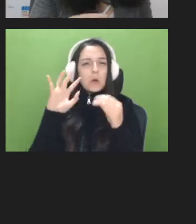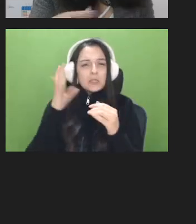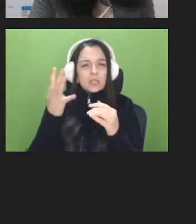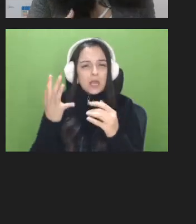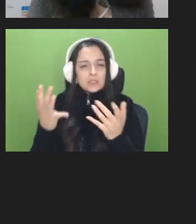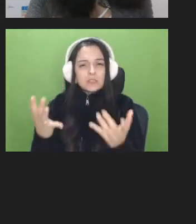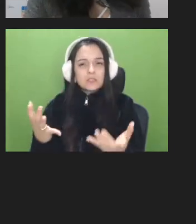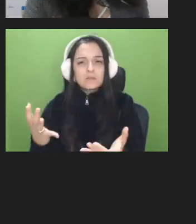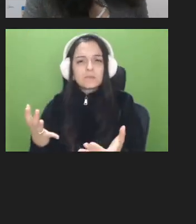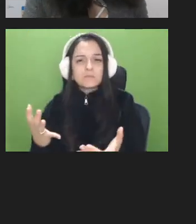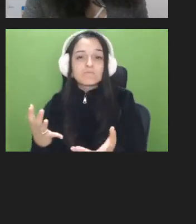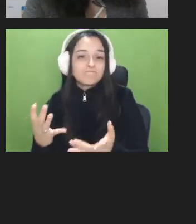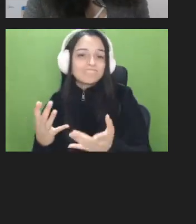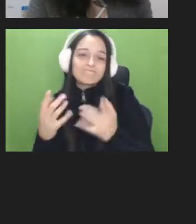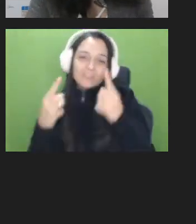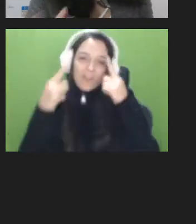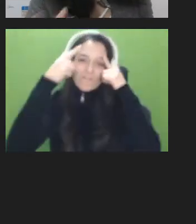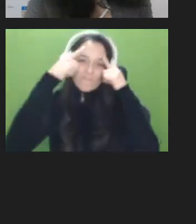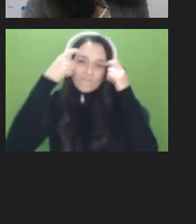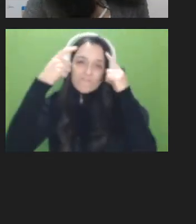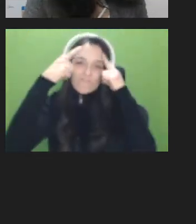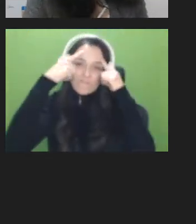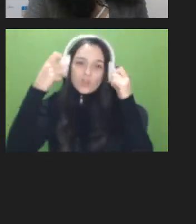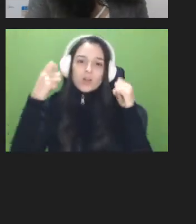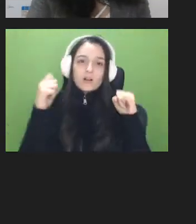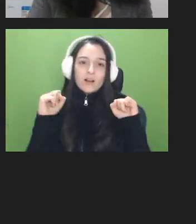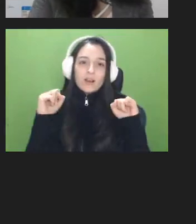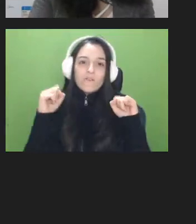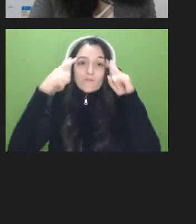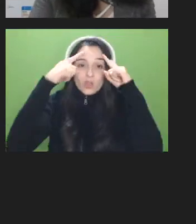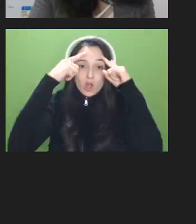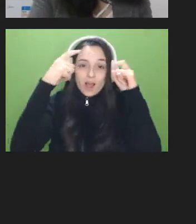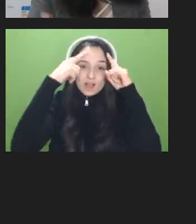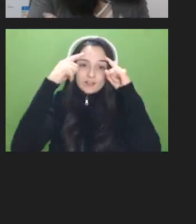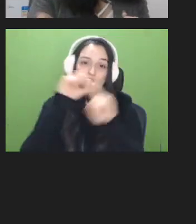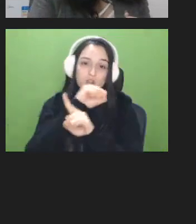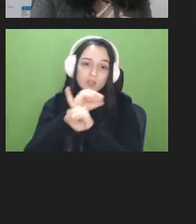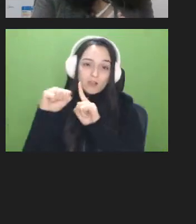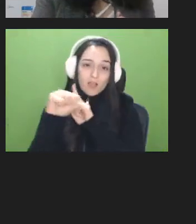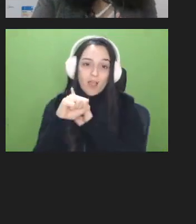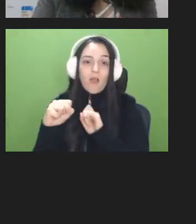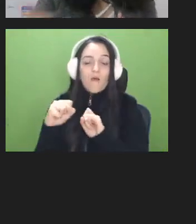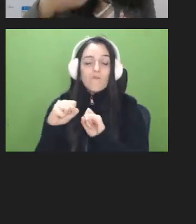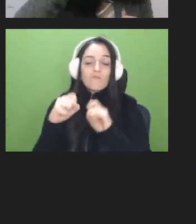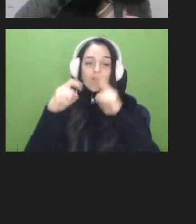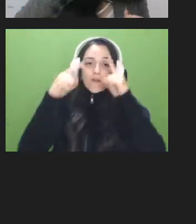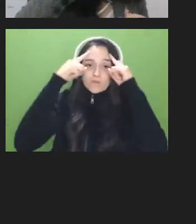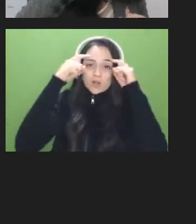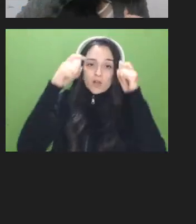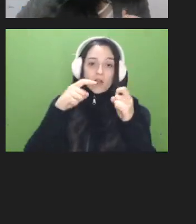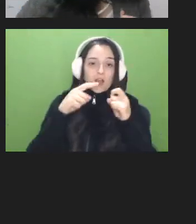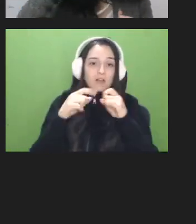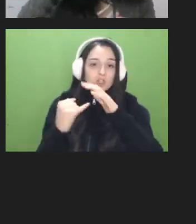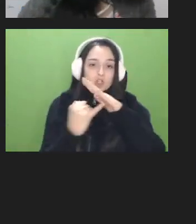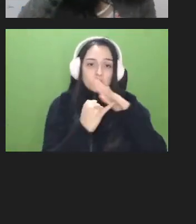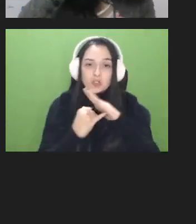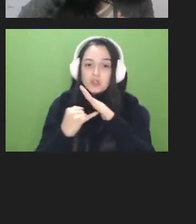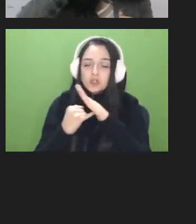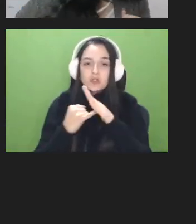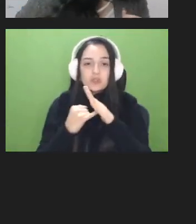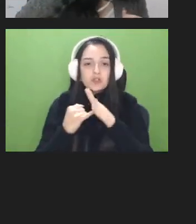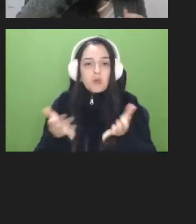essas violências institucionais, essas violências sociais. Então, uma criança surda, por exemplo, uma pessoa surda,